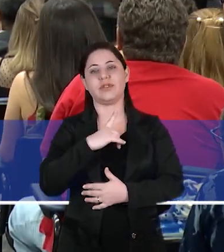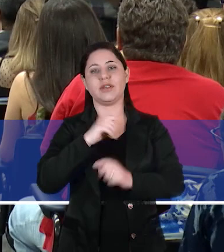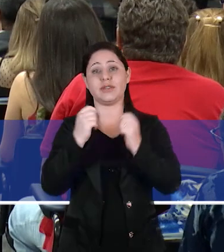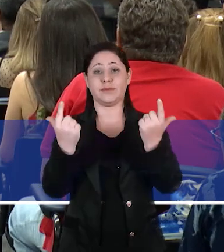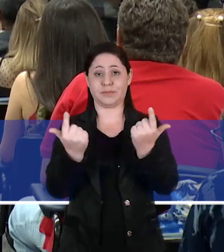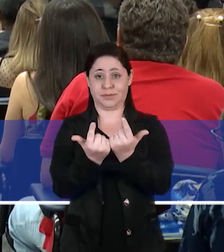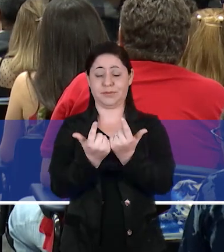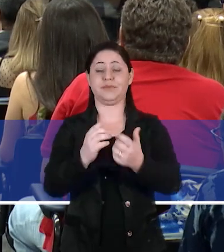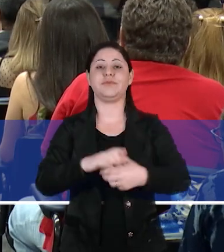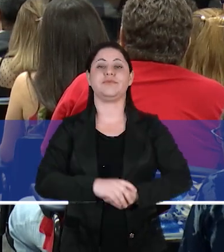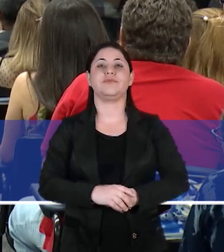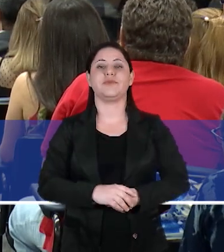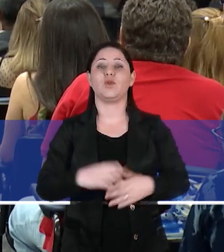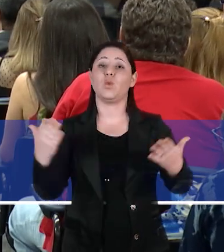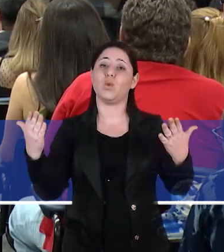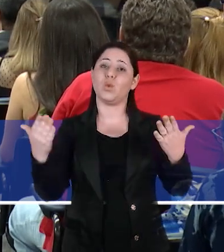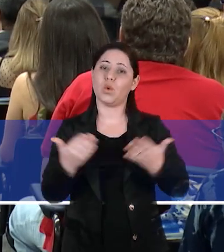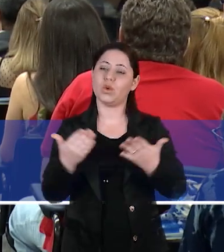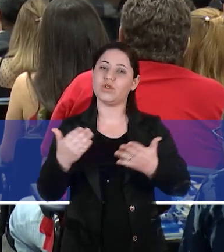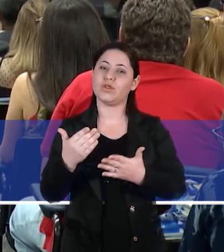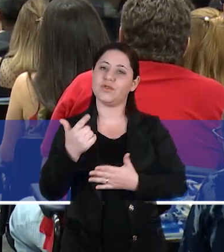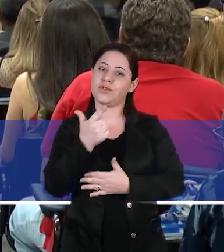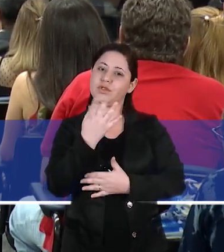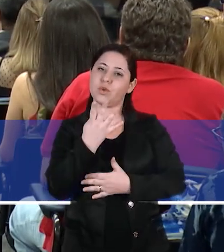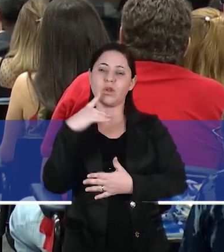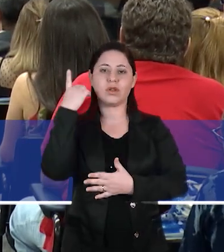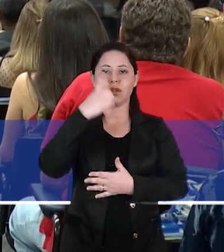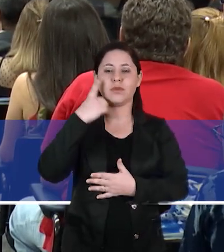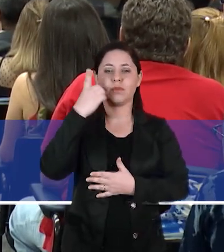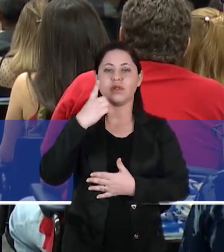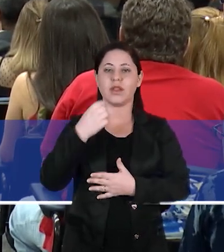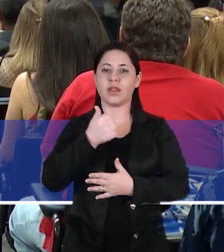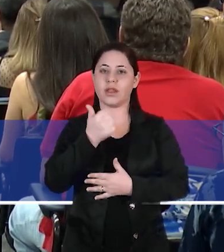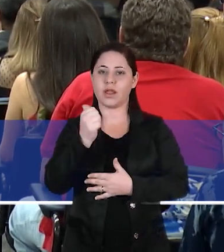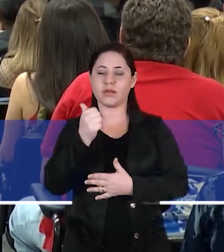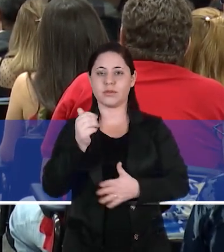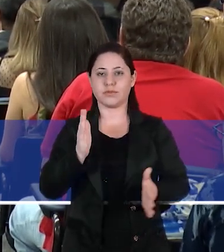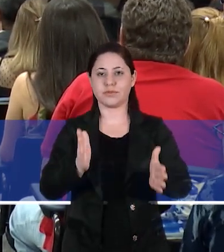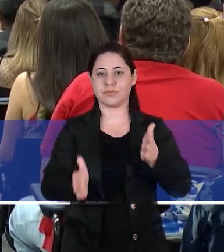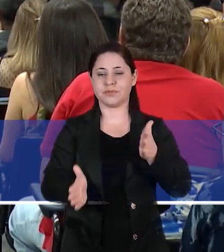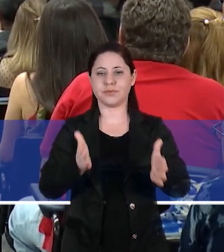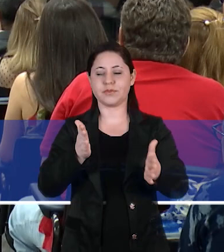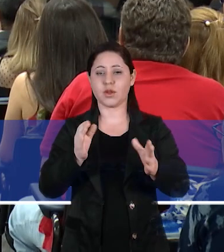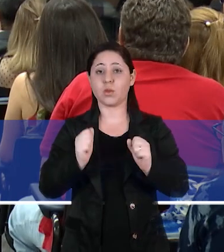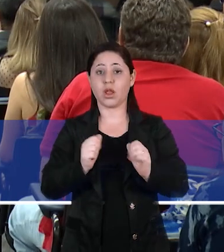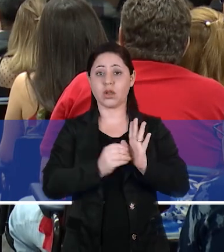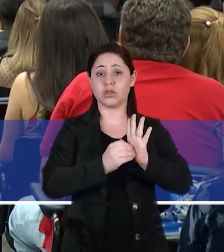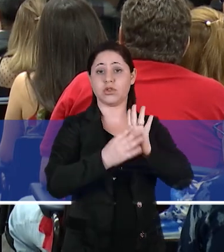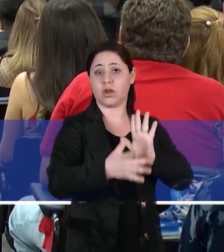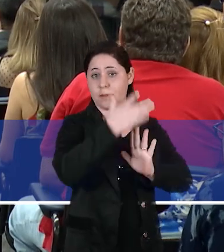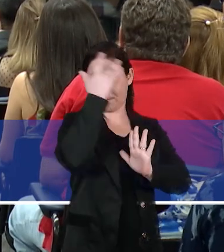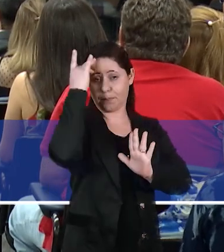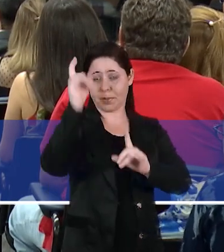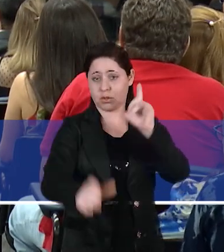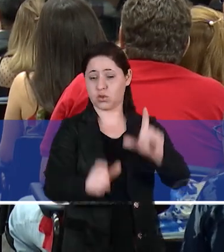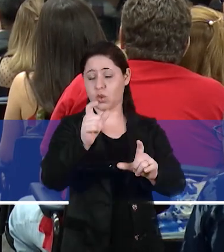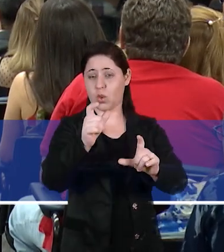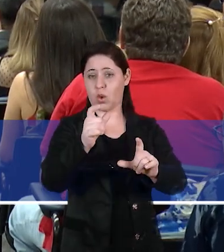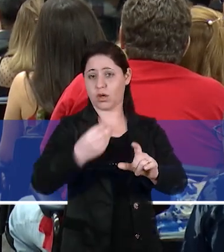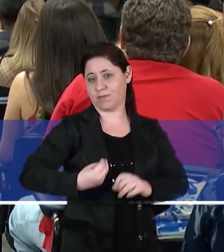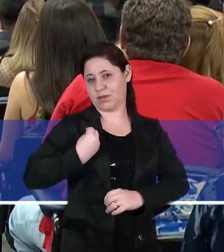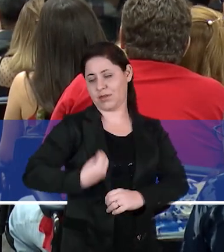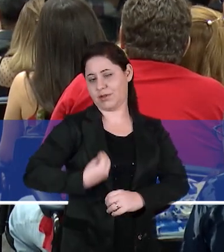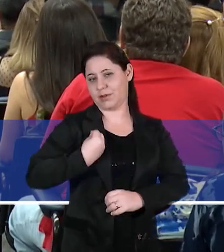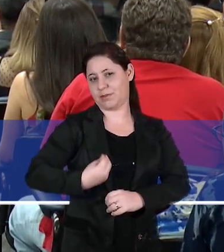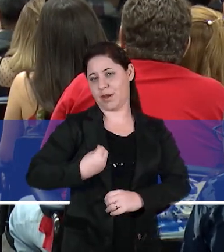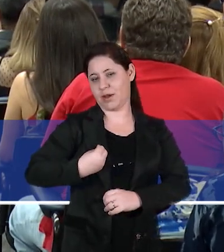oportunidades pela Assembleia Legislativa. E hoje, os 24 deputados da 11ª legislatura puderam indicar personalidades que dedicaram